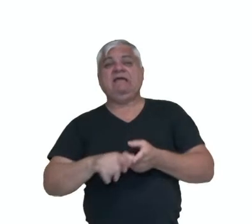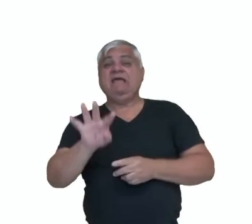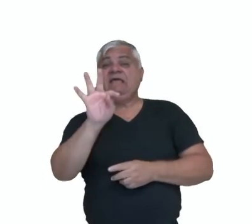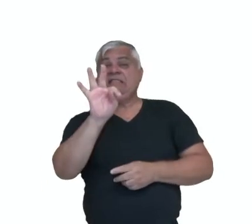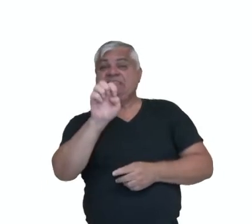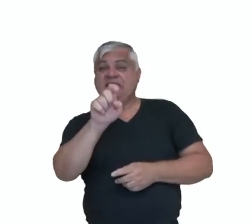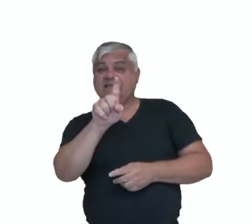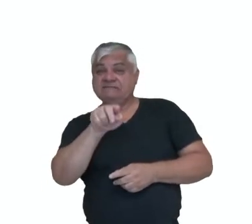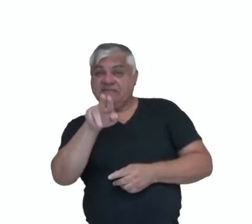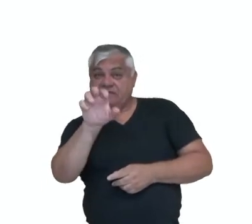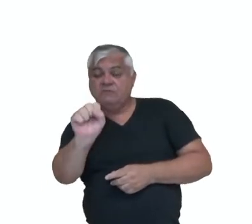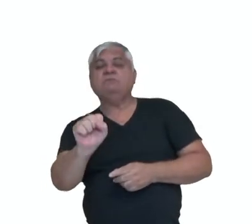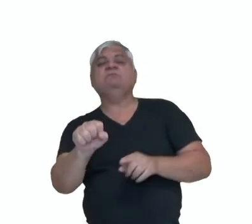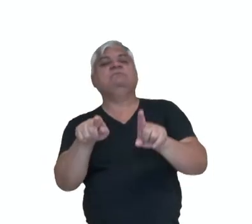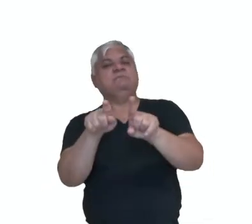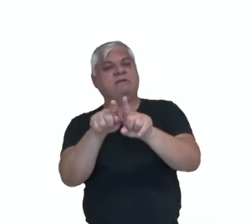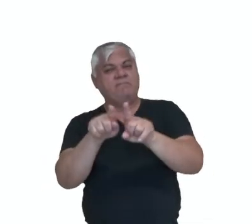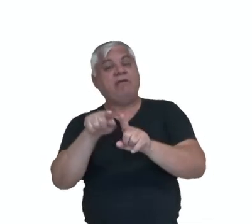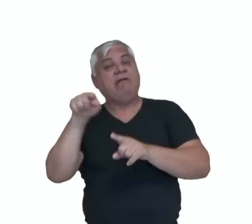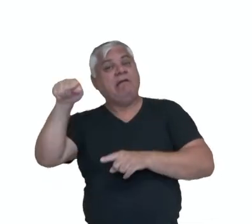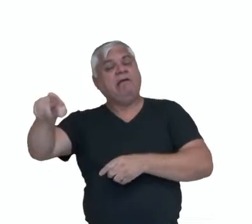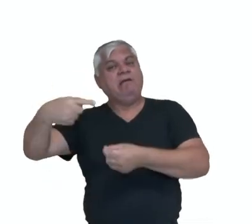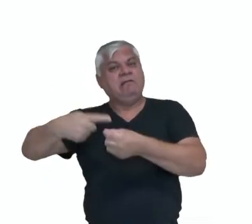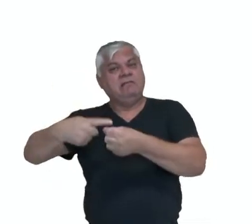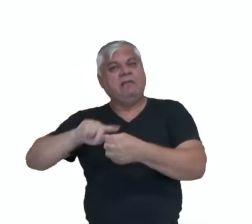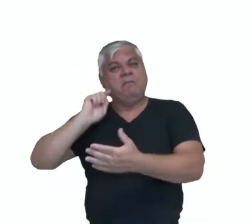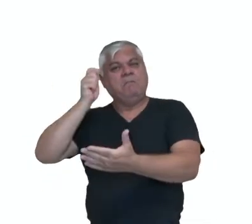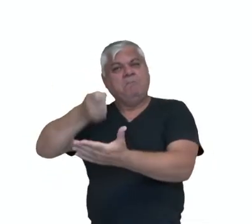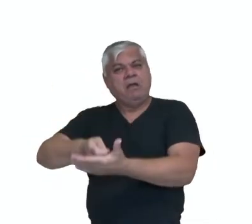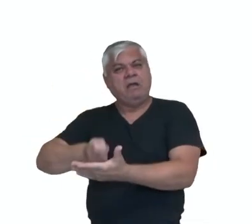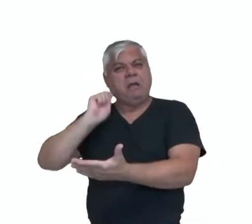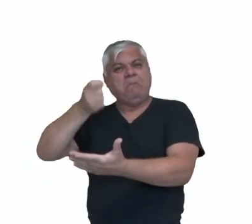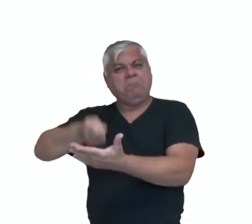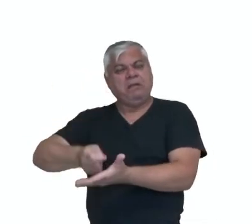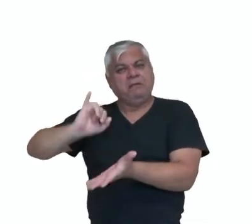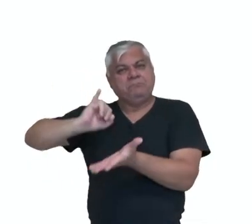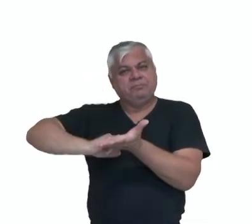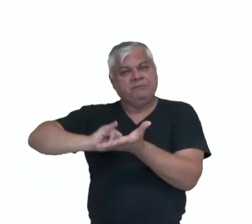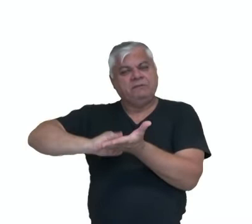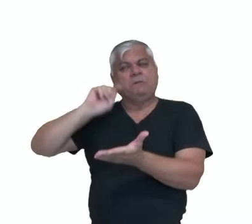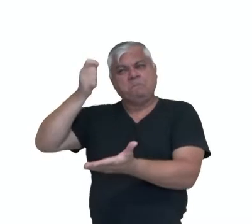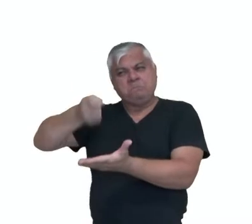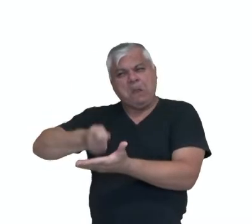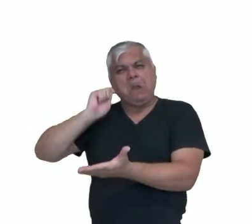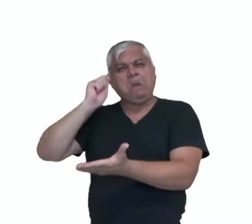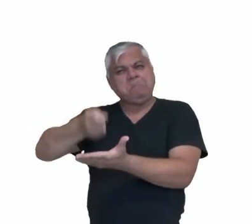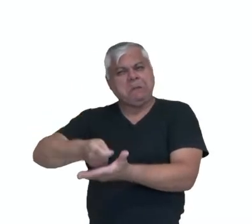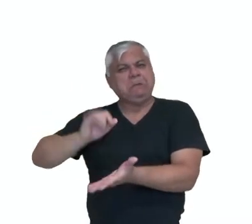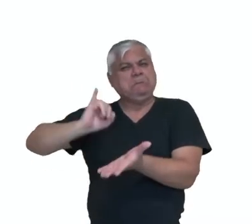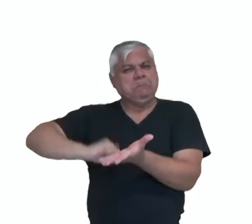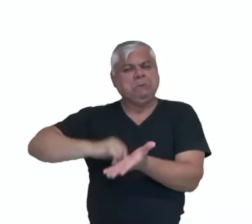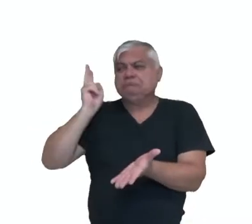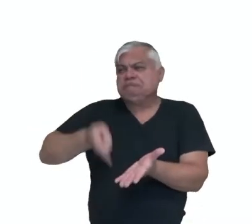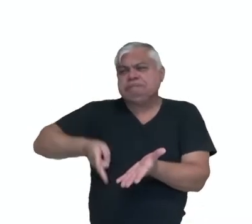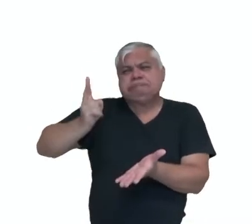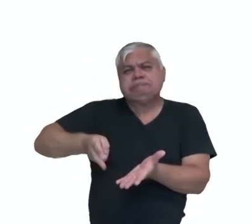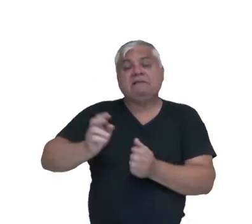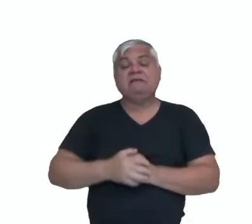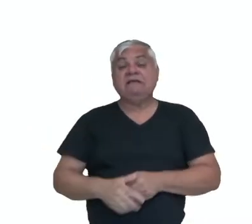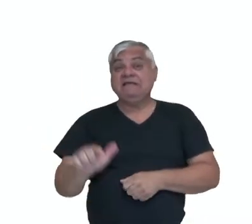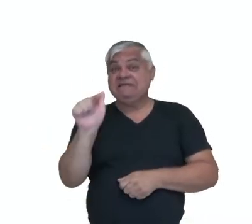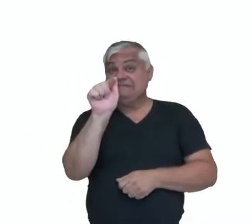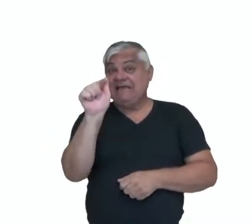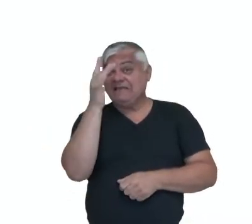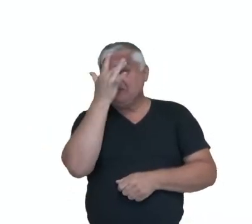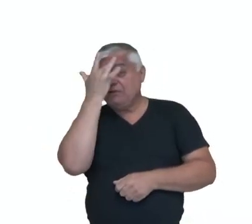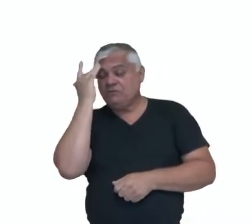né, que Atenas era obrigada a pagar tributos para Minos, né, rei de Creta, e sempre mandavam 7 rapazes e